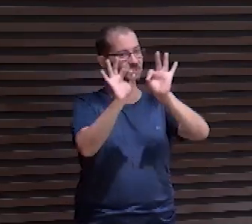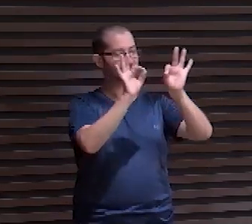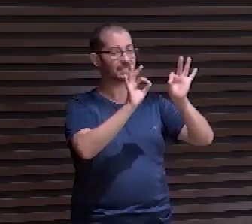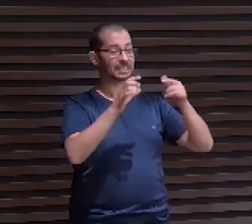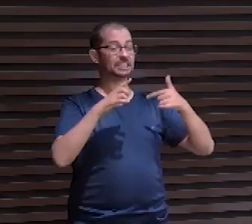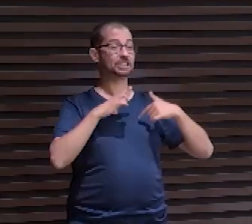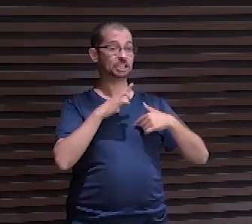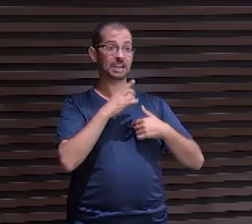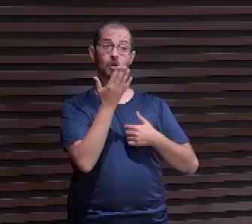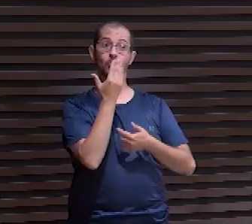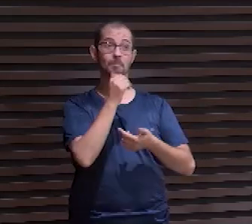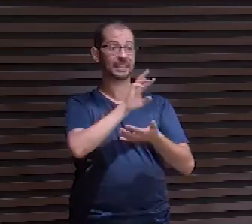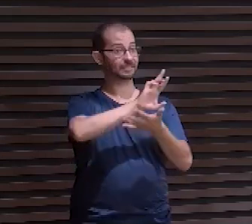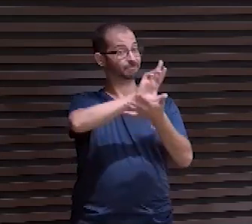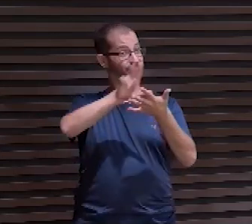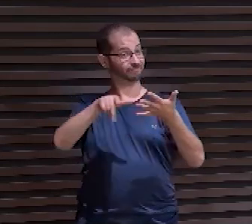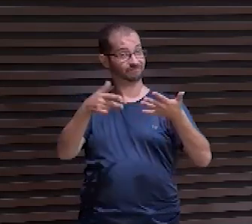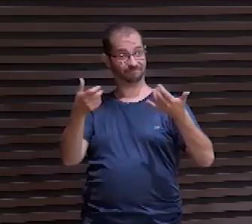fast food.